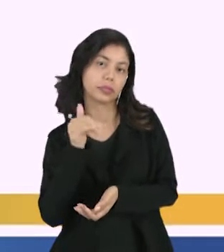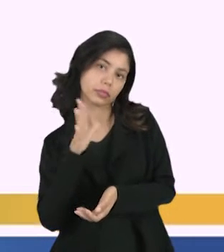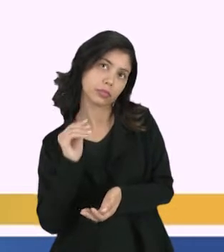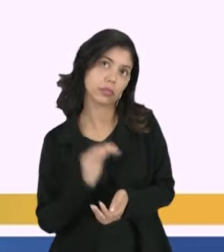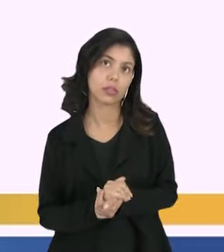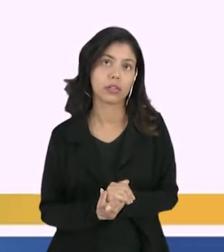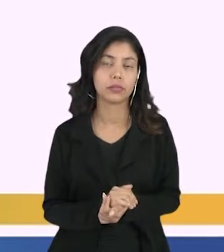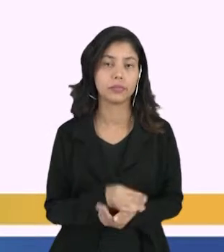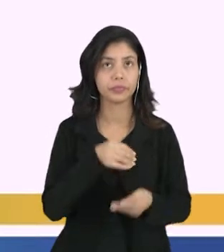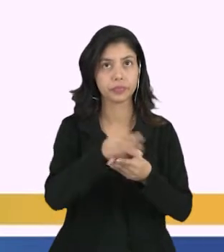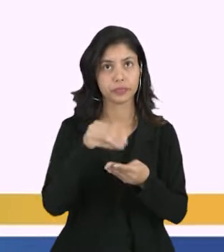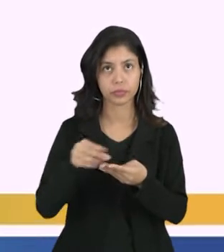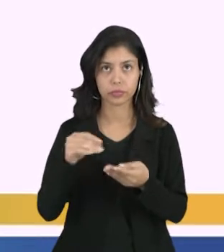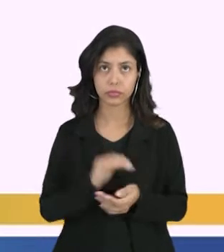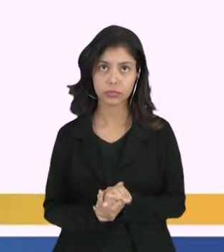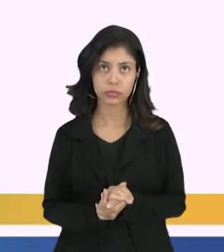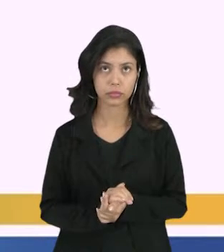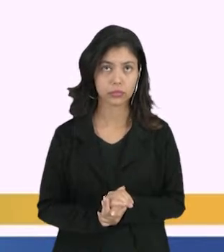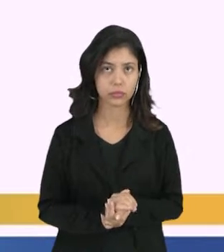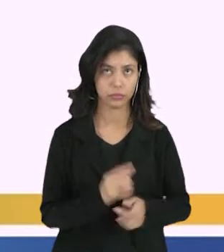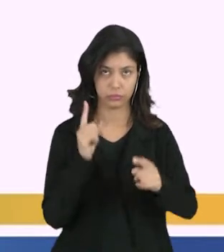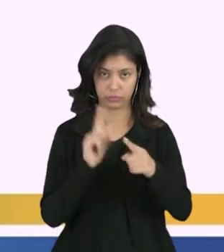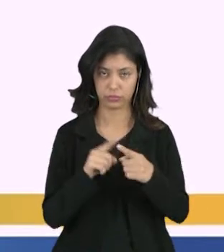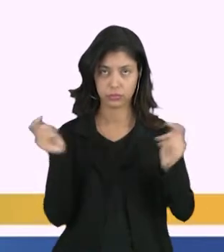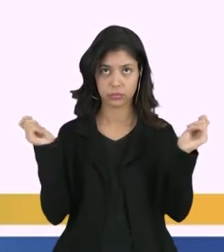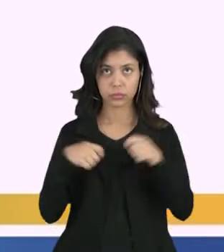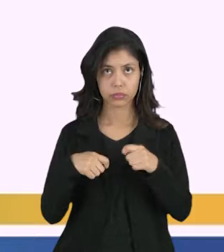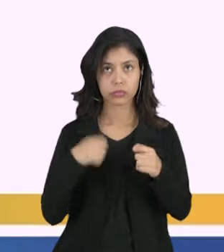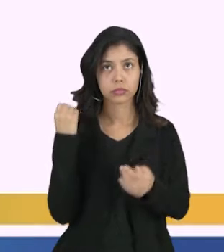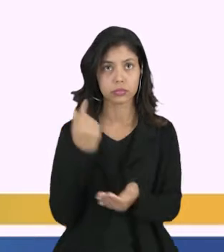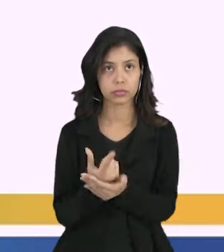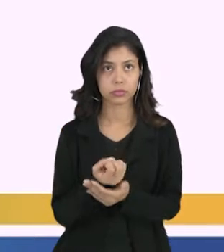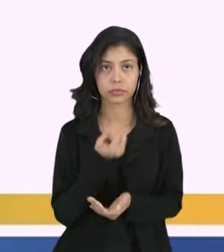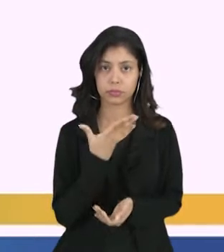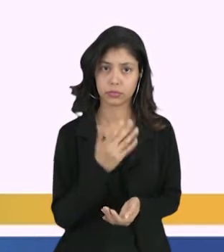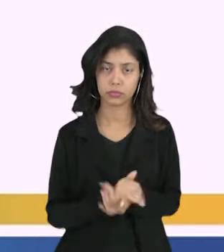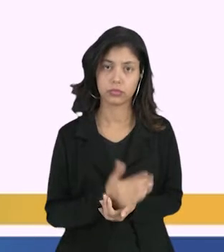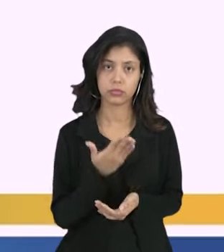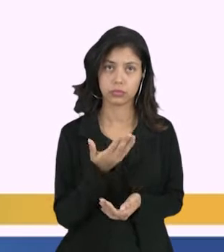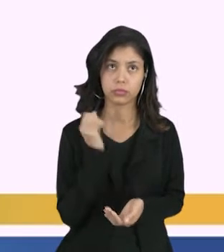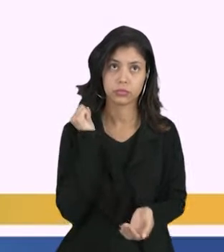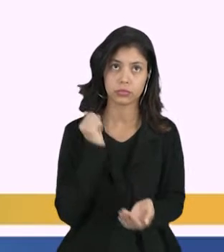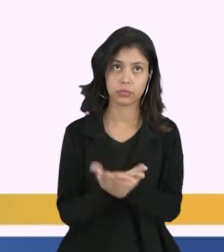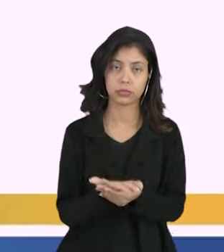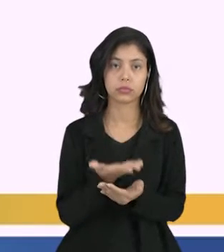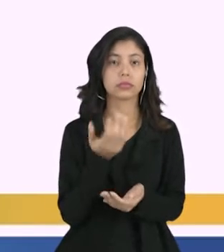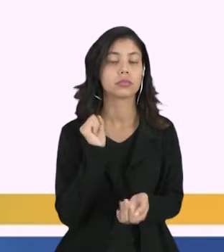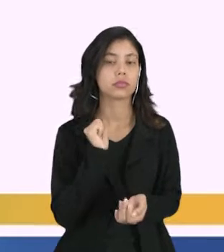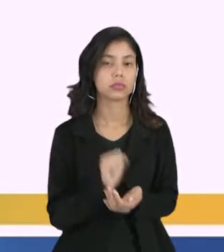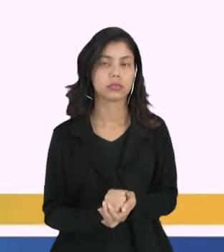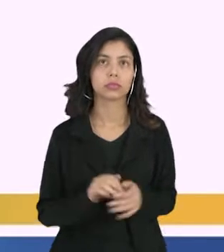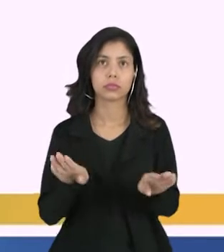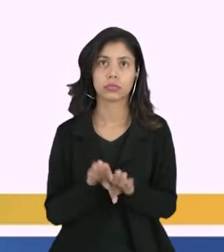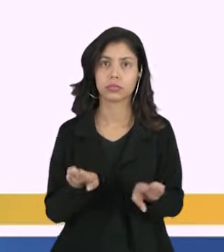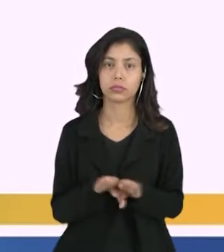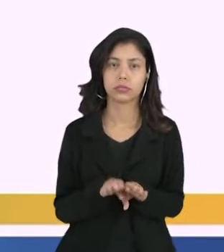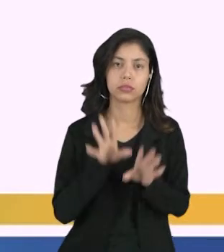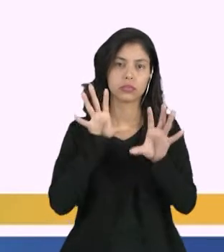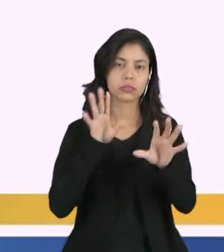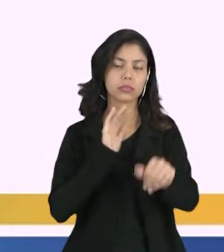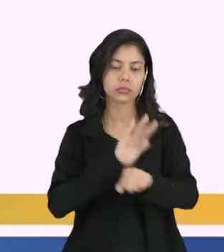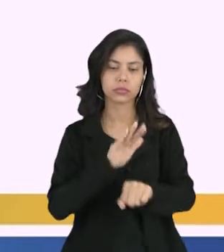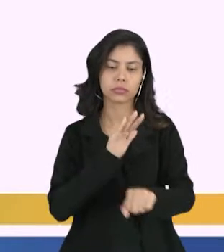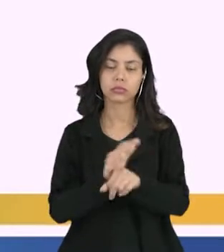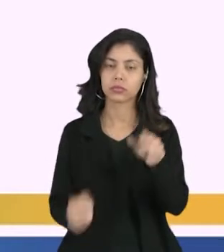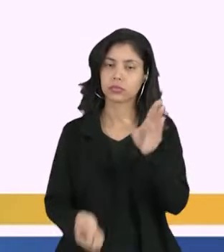eles estão participando da distribuição, pois estão comprando bens e consumos, Assim como também estão aí